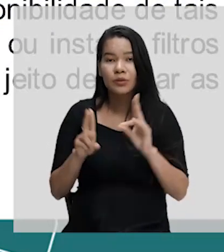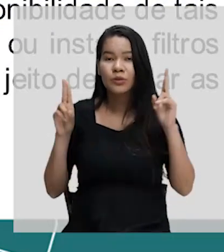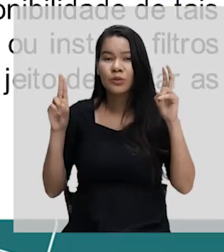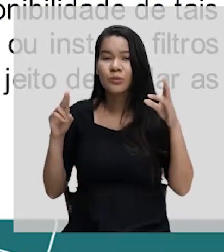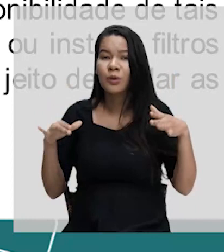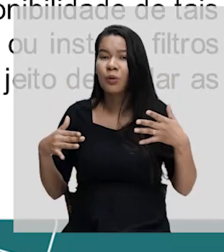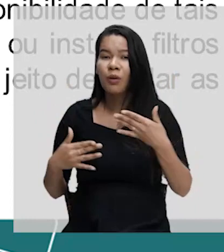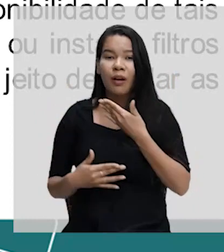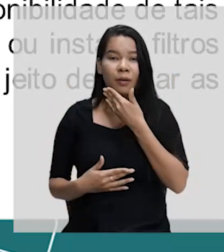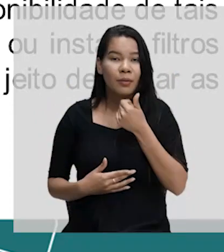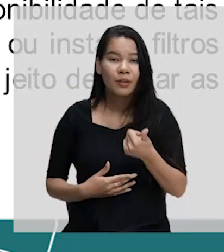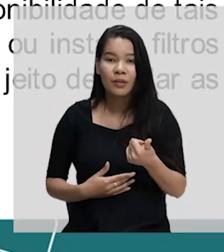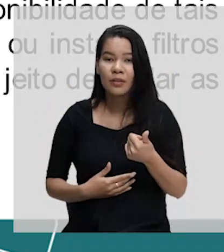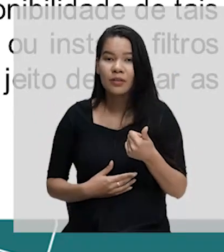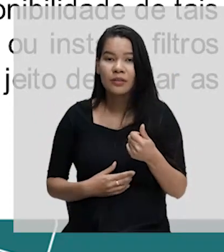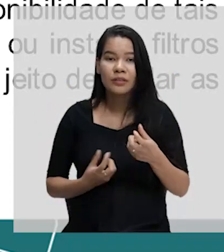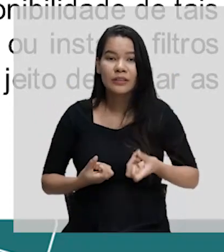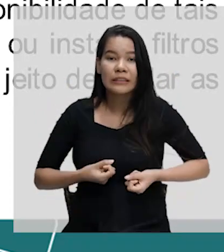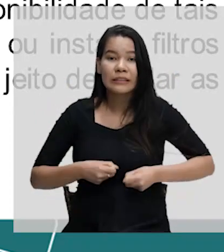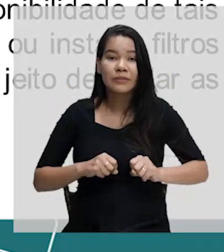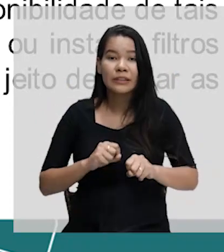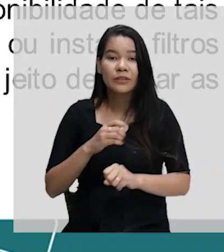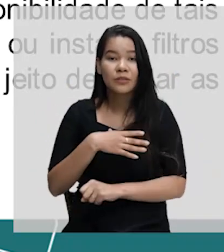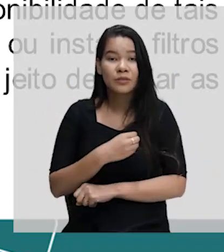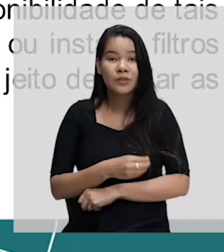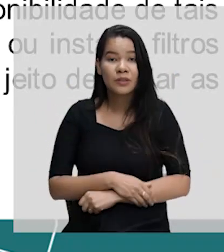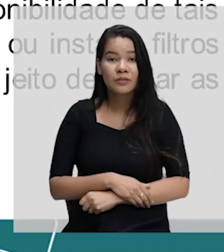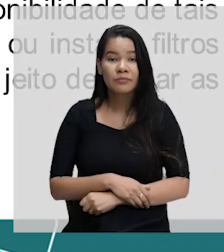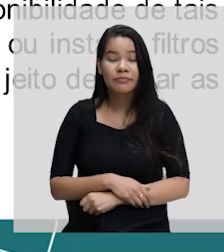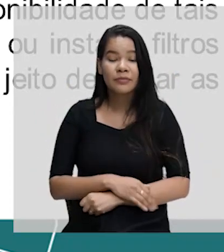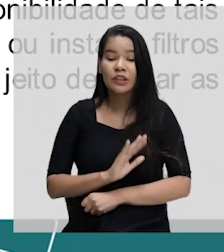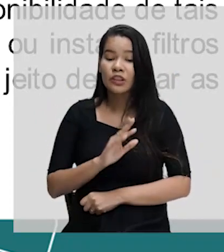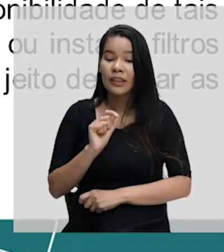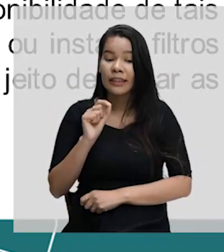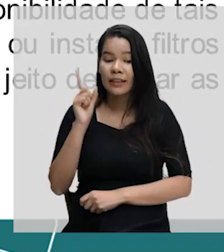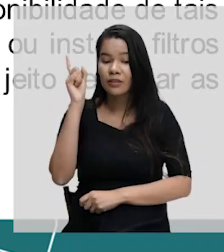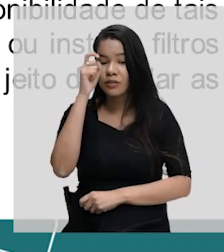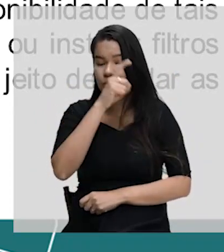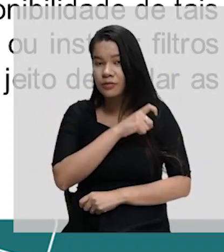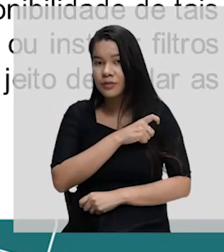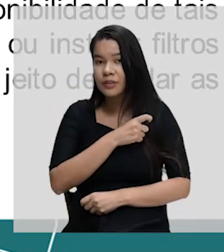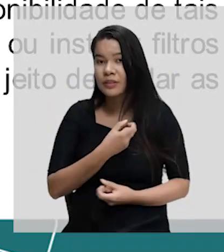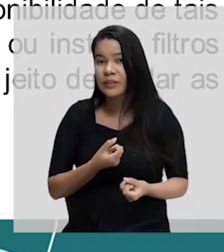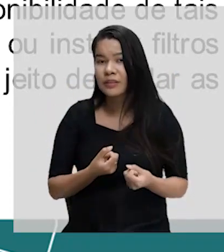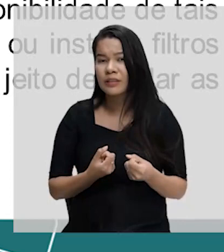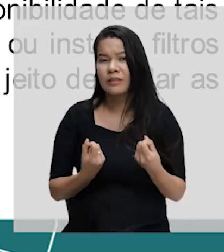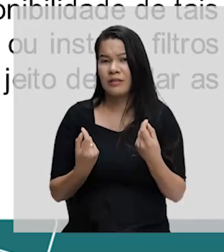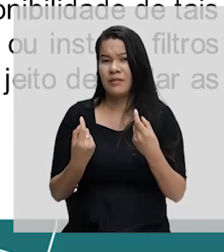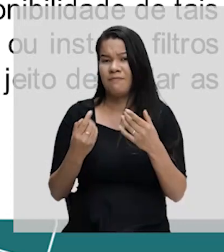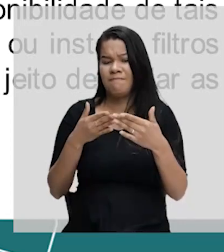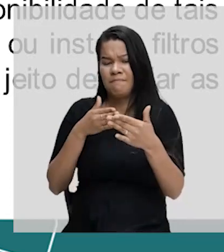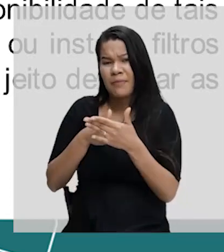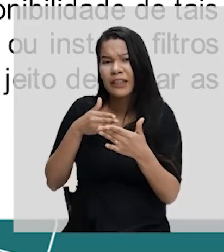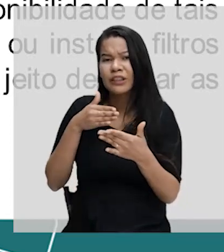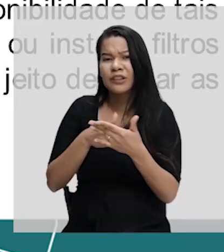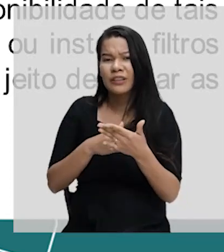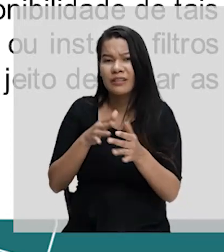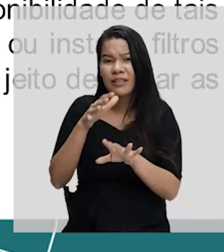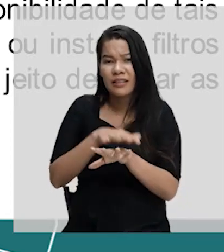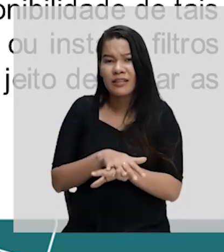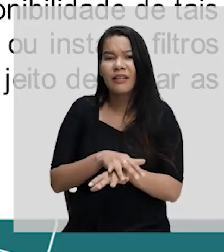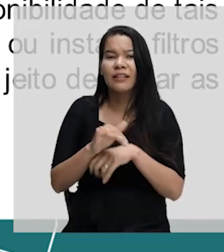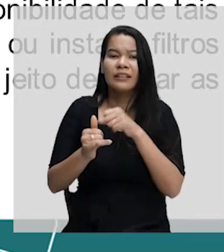qual a melhor maneira de defender seus filhos, já que é difícil impedi-los de acessarem a internet através